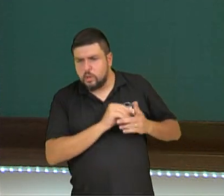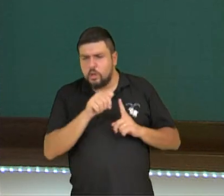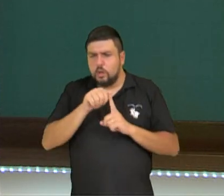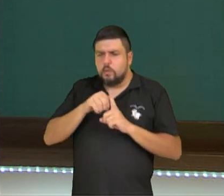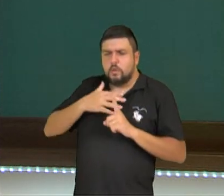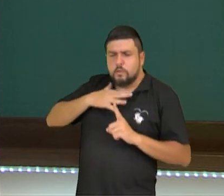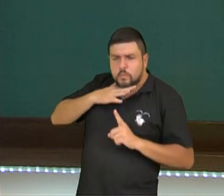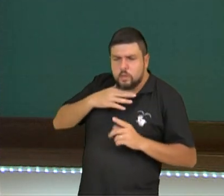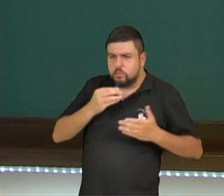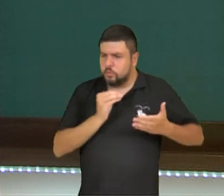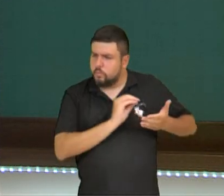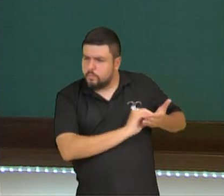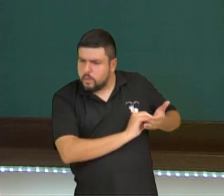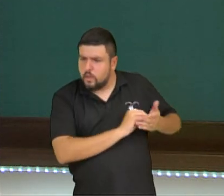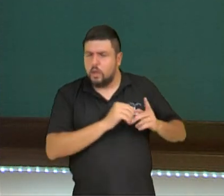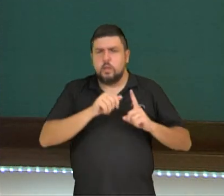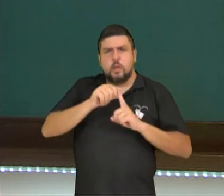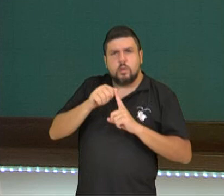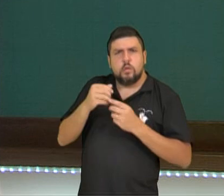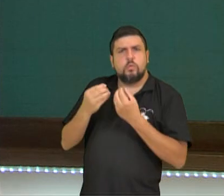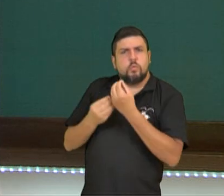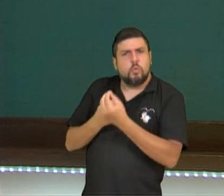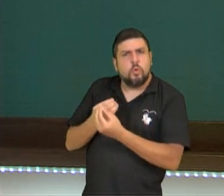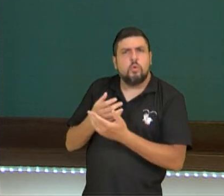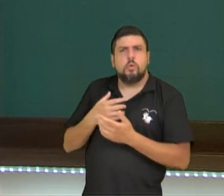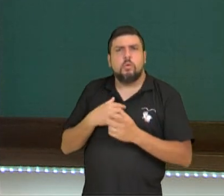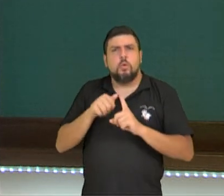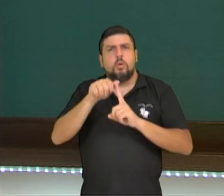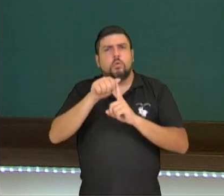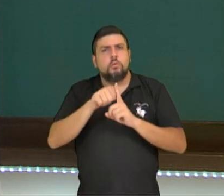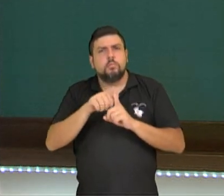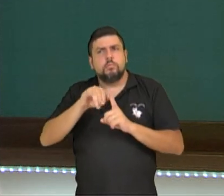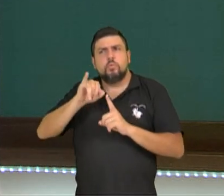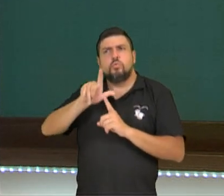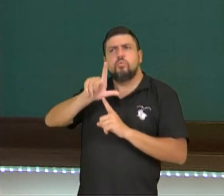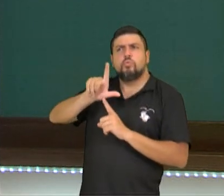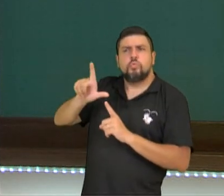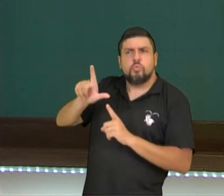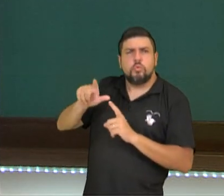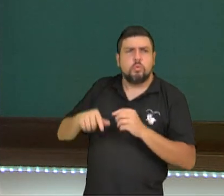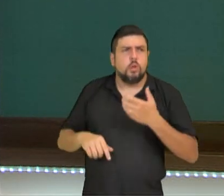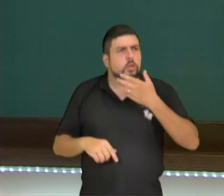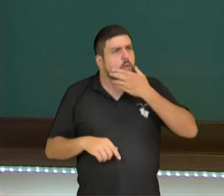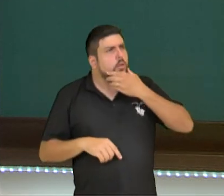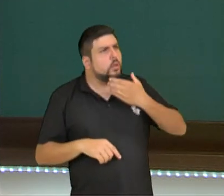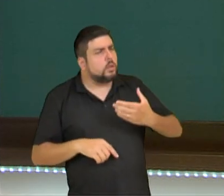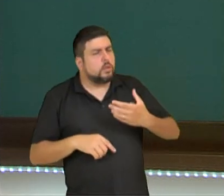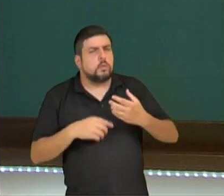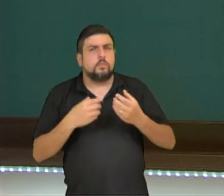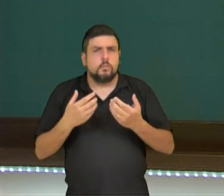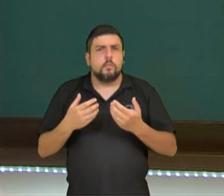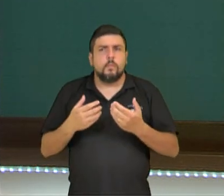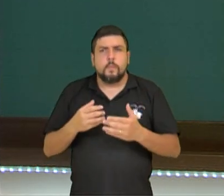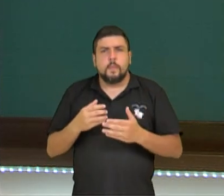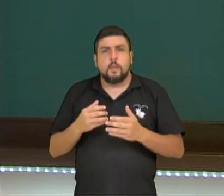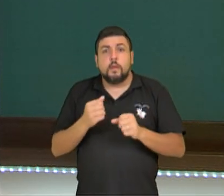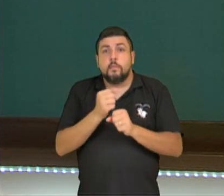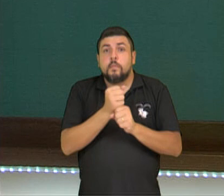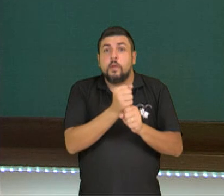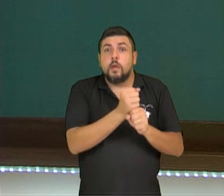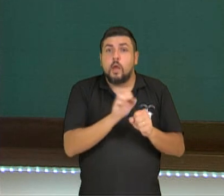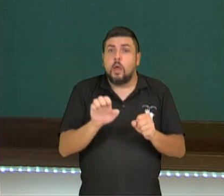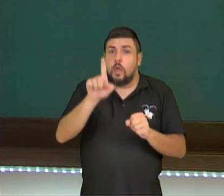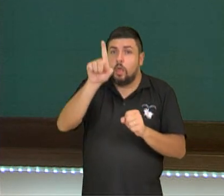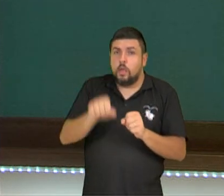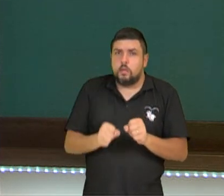outra temperatura, ou chove mais no mês de julho do que no mês de dezembro. São características que se repetem naquele